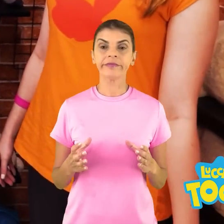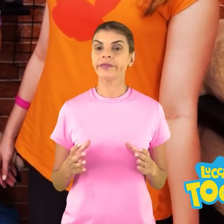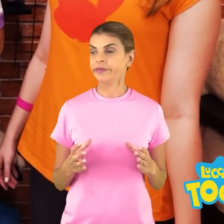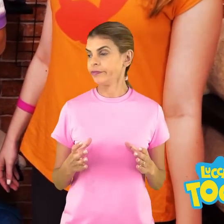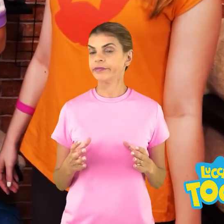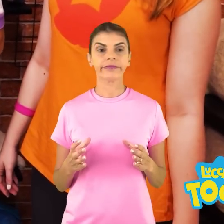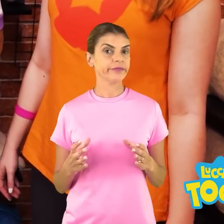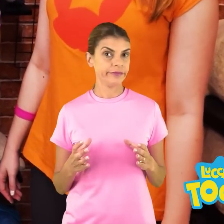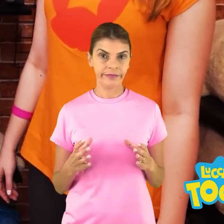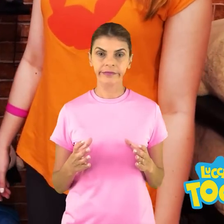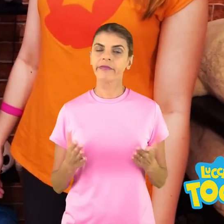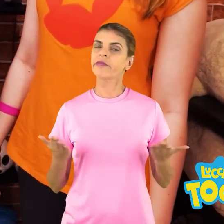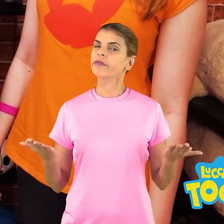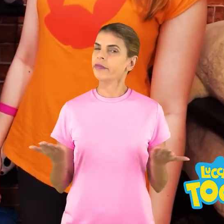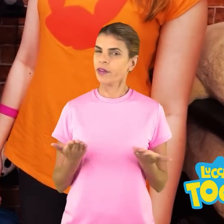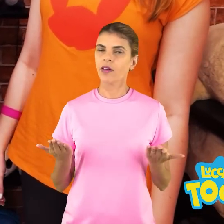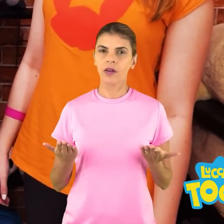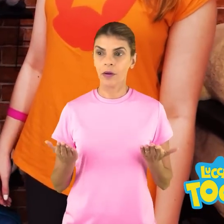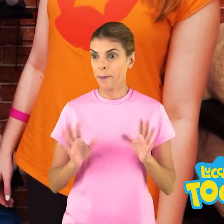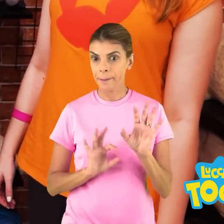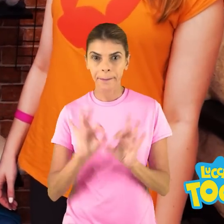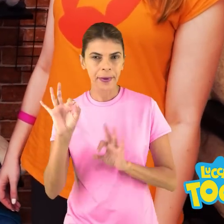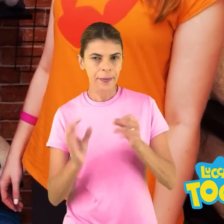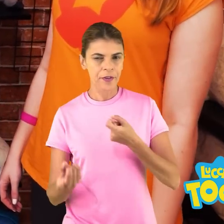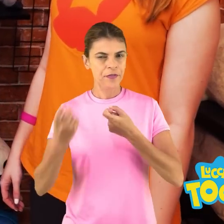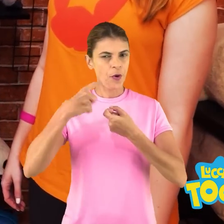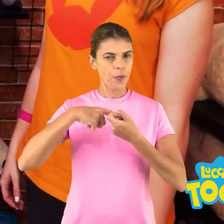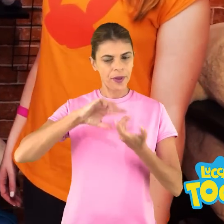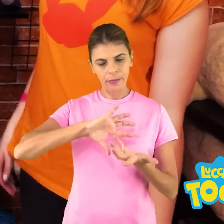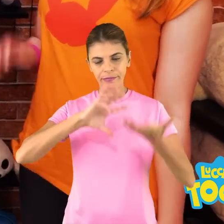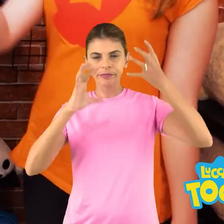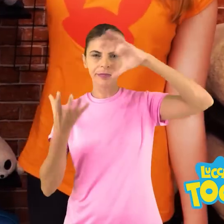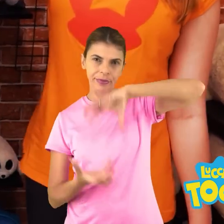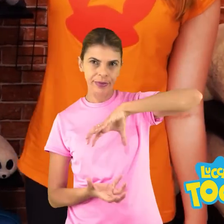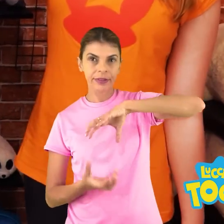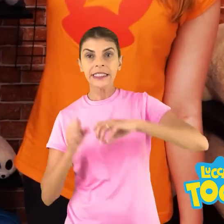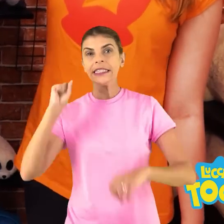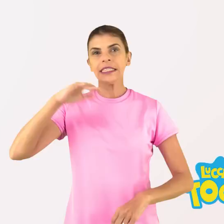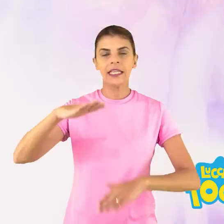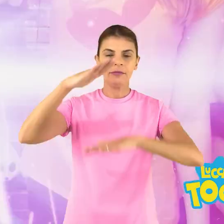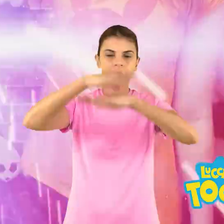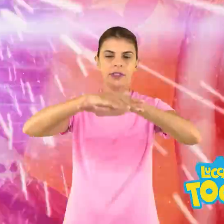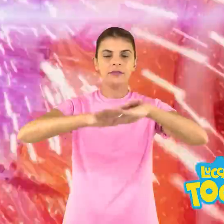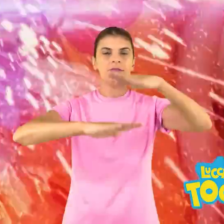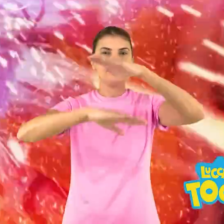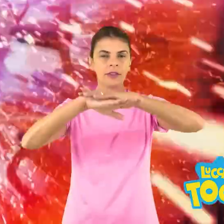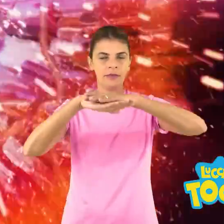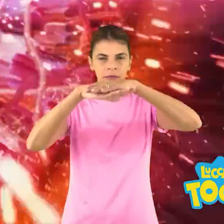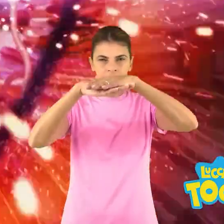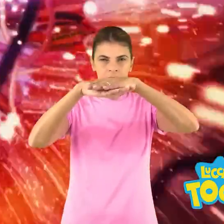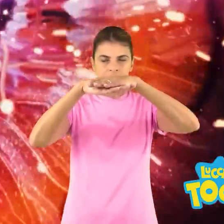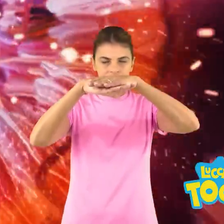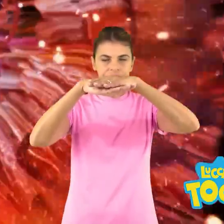Bom, pessoal, agora é a hora. Preparadas para voltar pro nosso universo? Sim, sim!